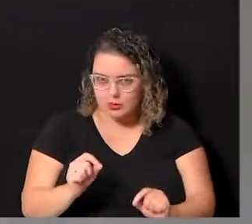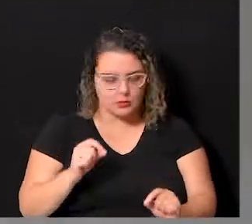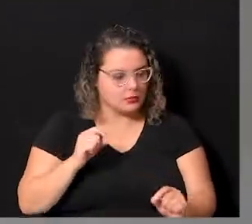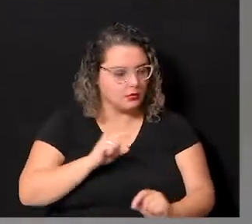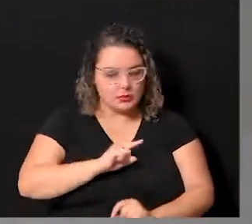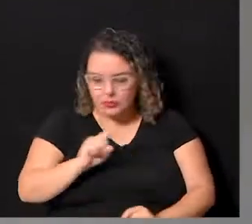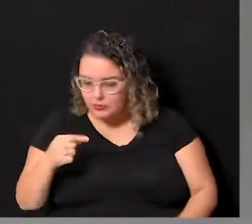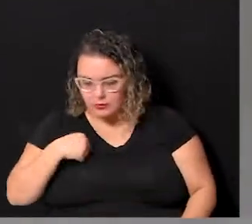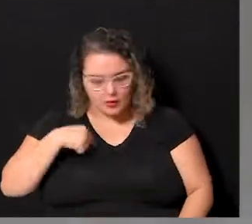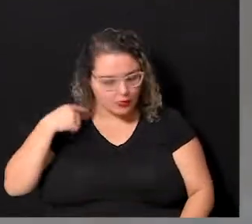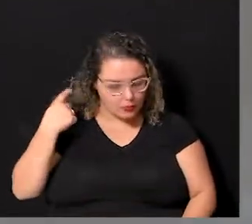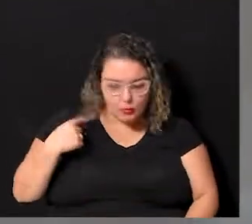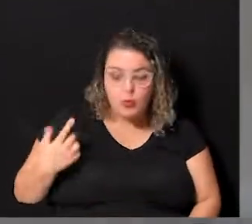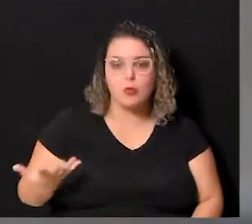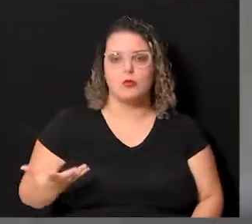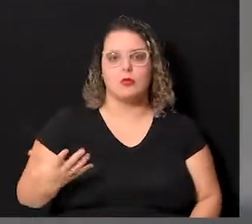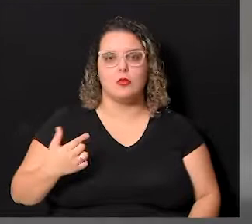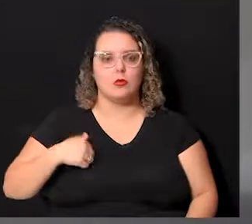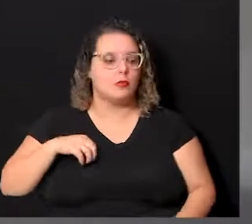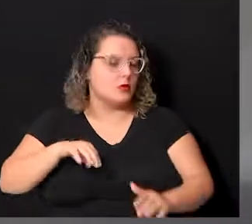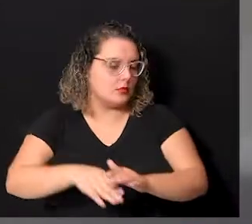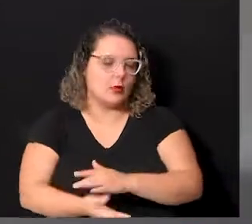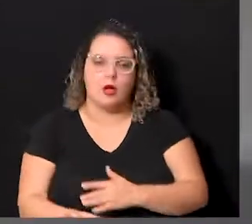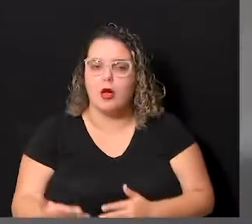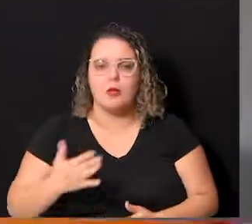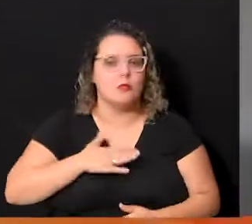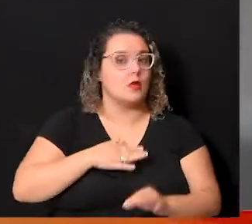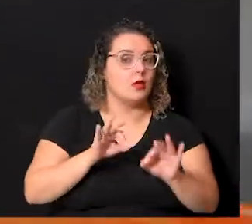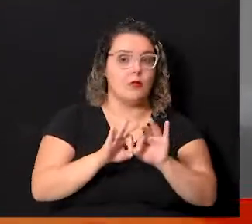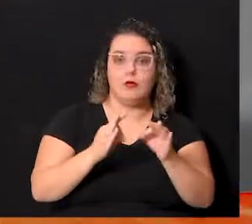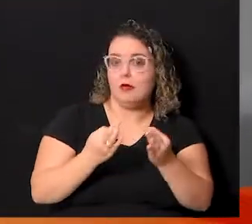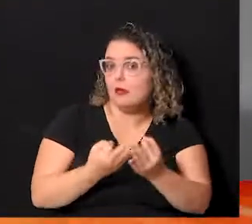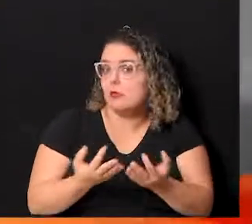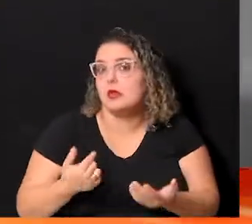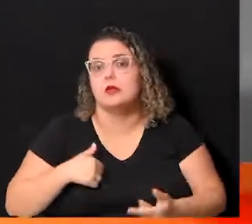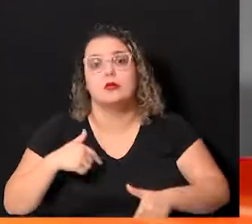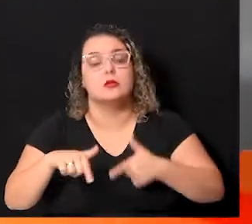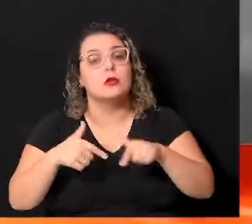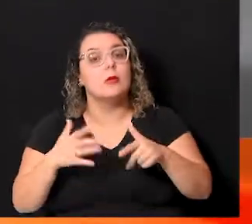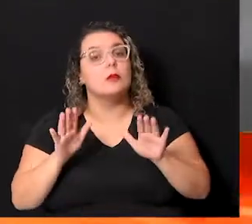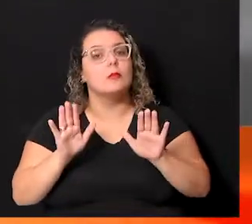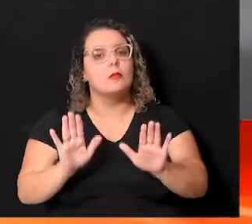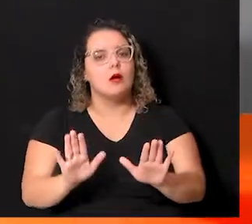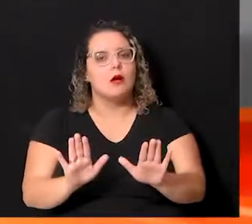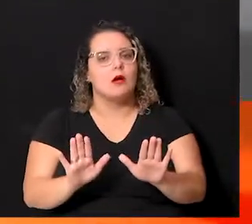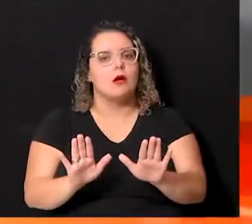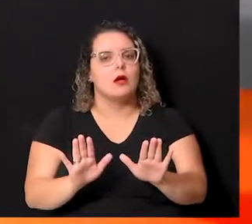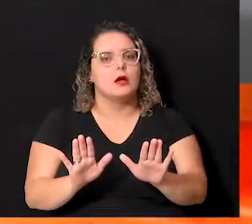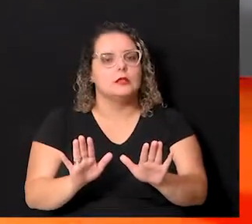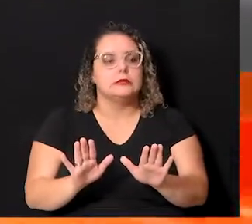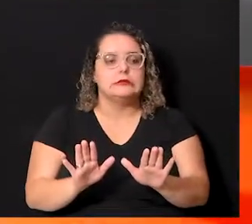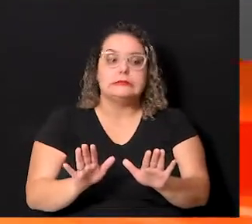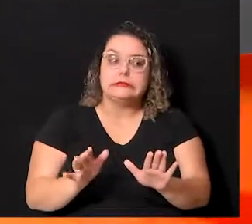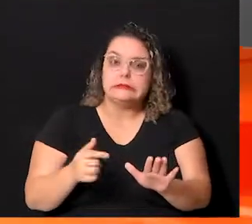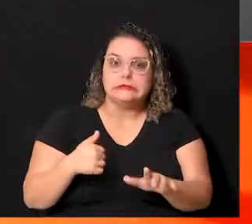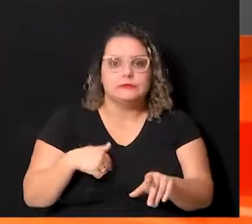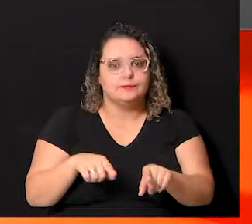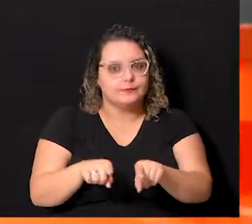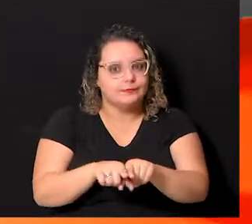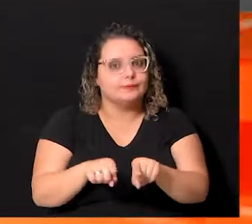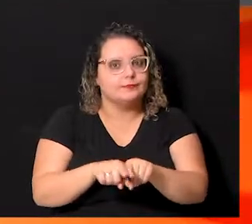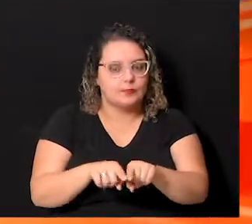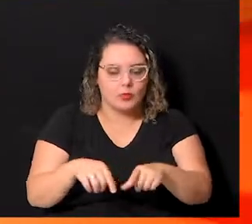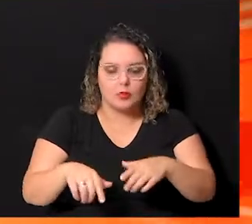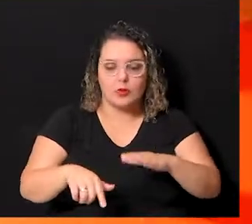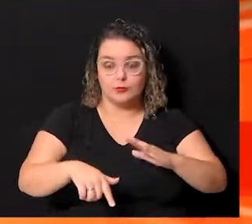minha família, foram os meus hábitos, meus hobbies, meu trabalho e tal. Mas eu fiquei também de